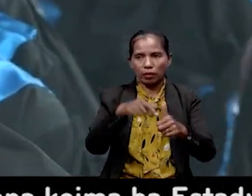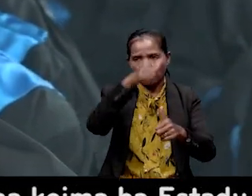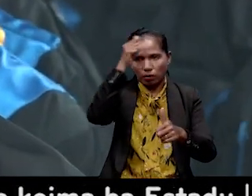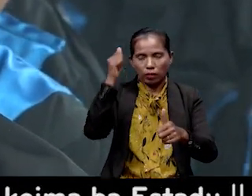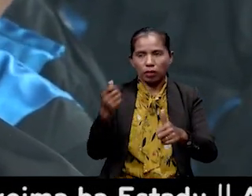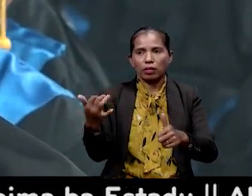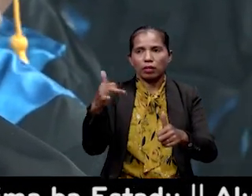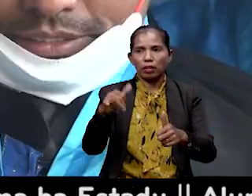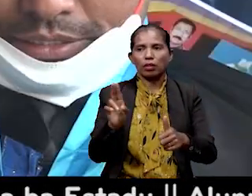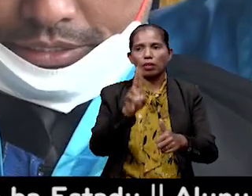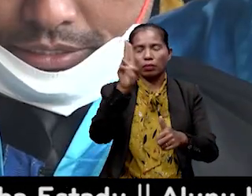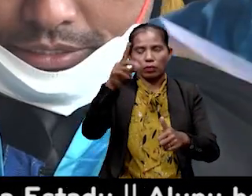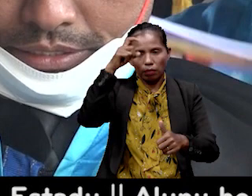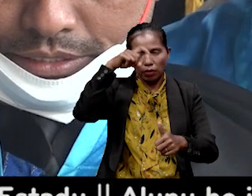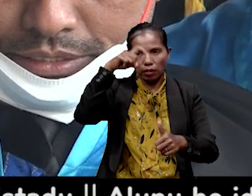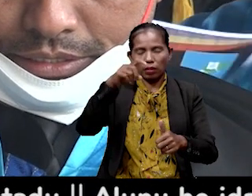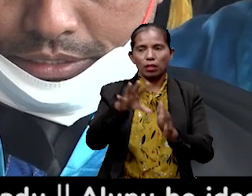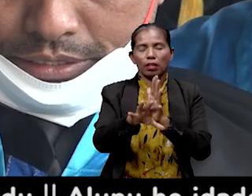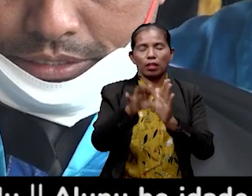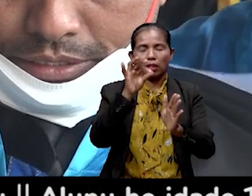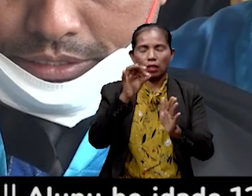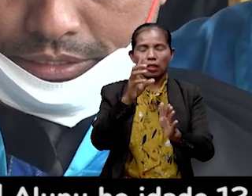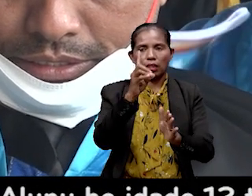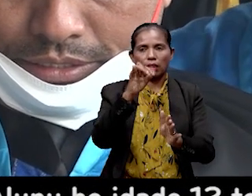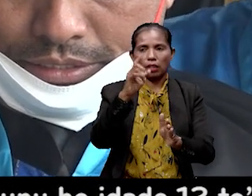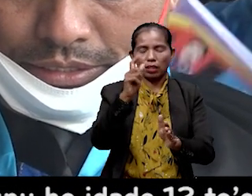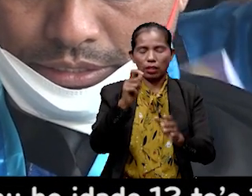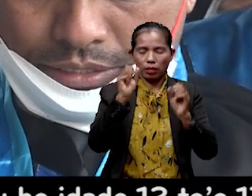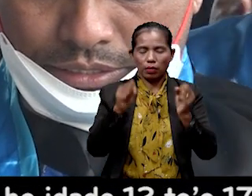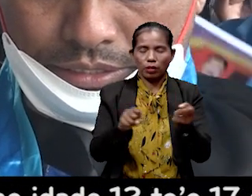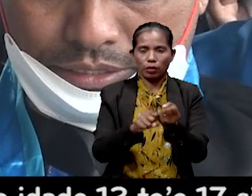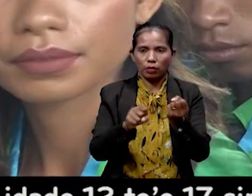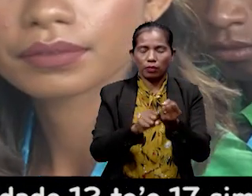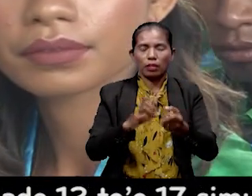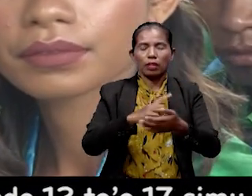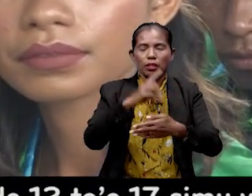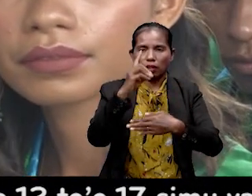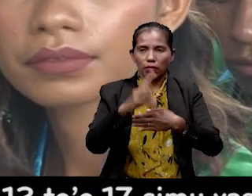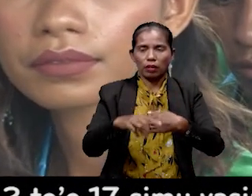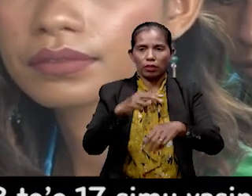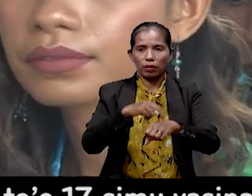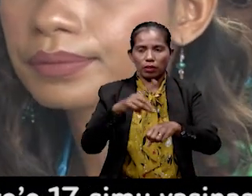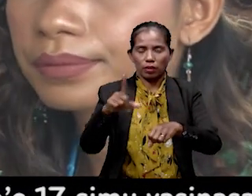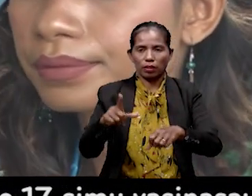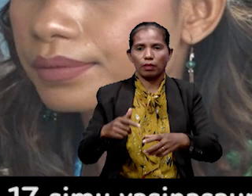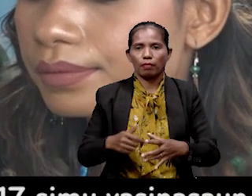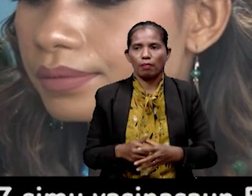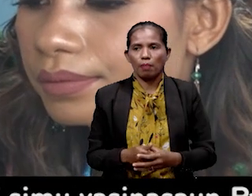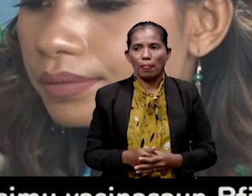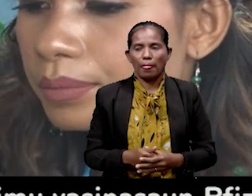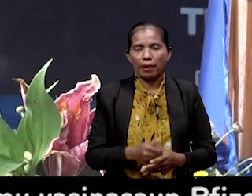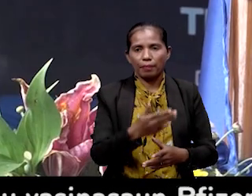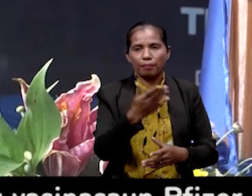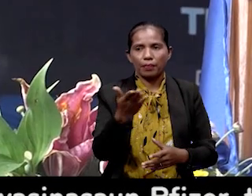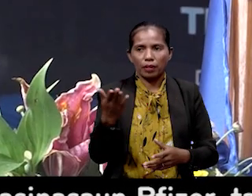sira atu Uza Matenek ne be hetang iha DIT bele kontribui ba desenvolvimento na saunian. I minha